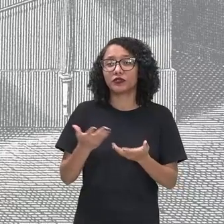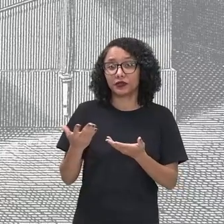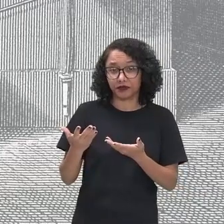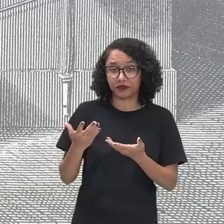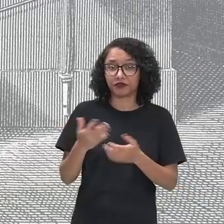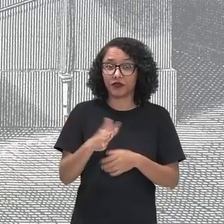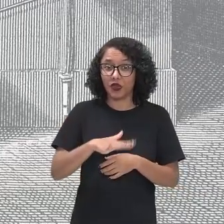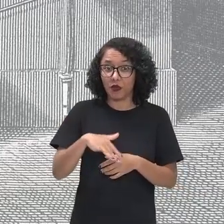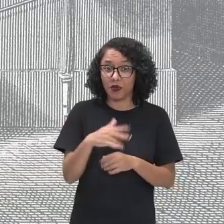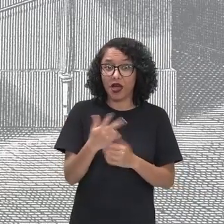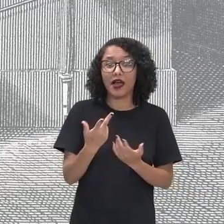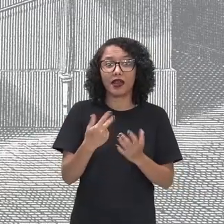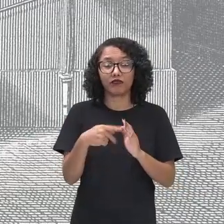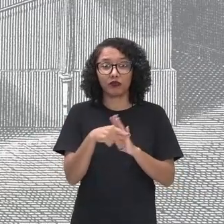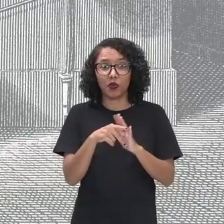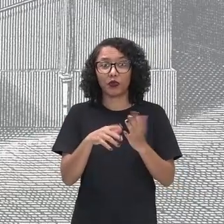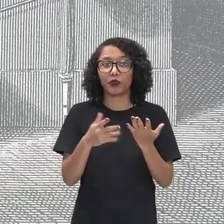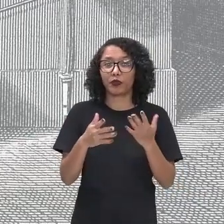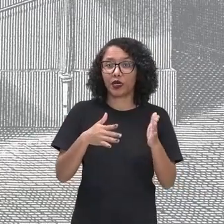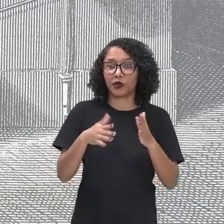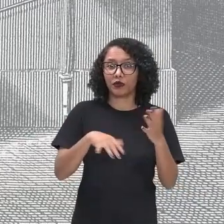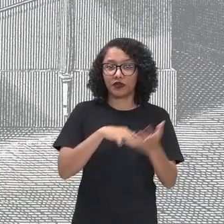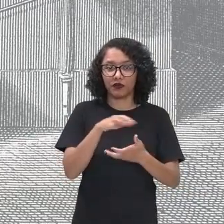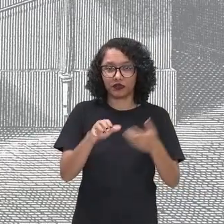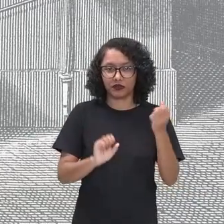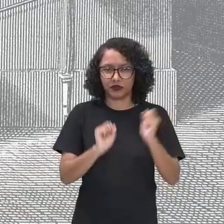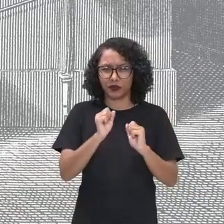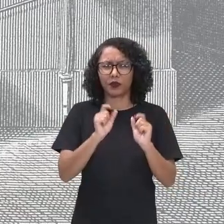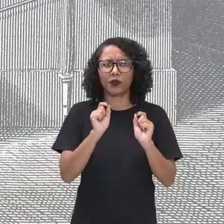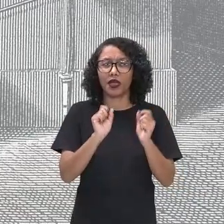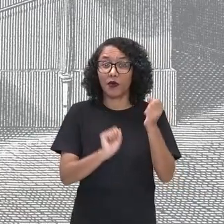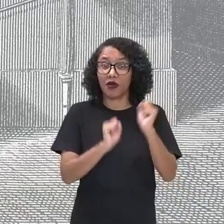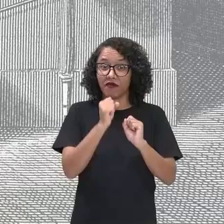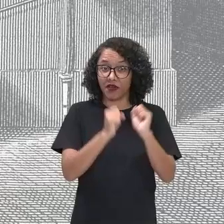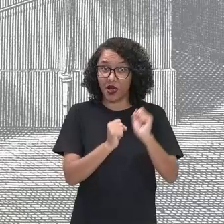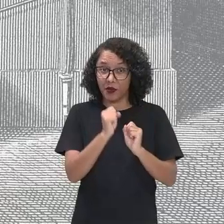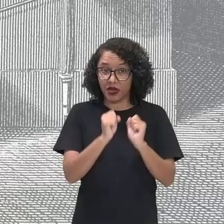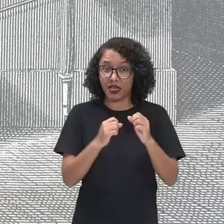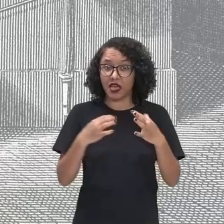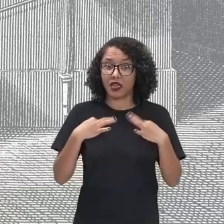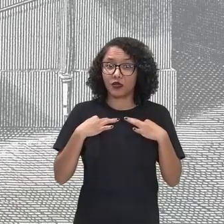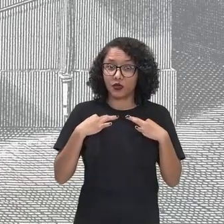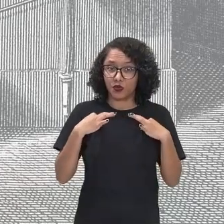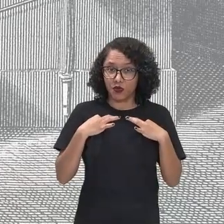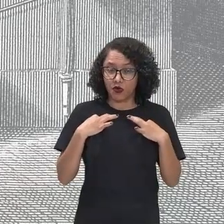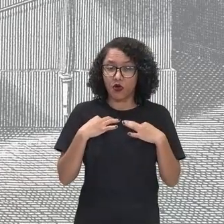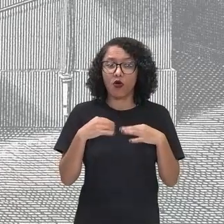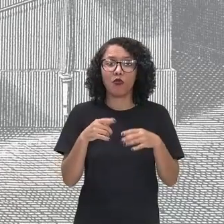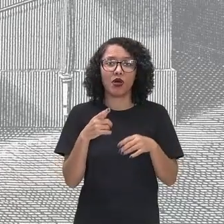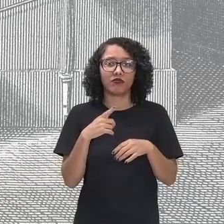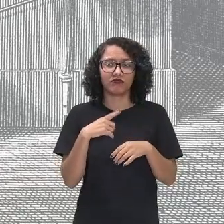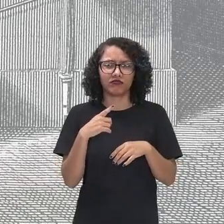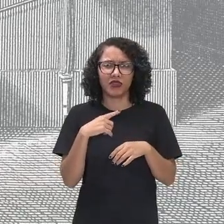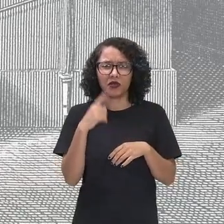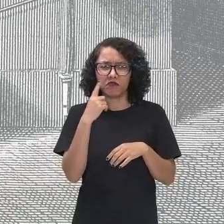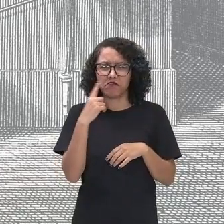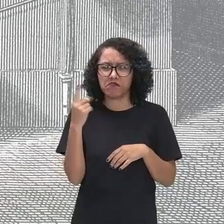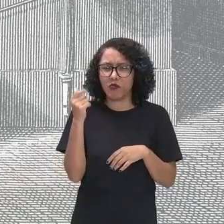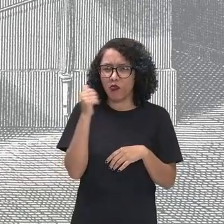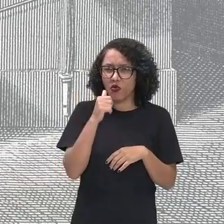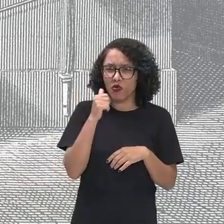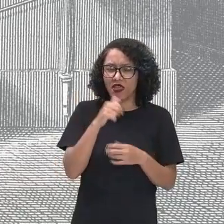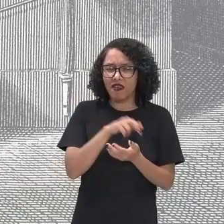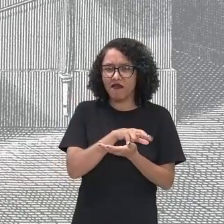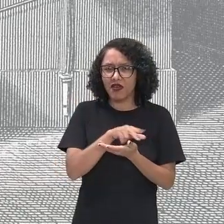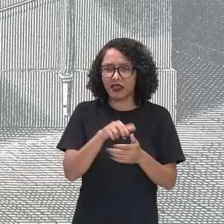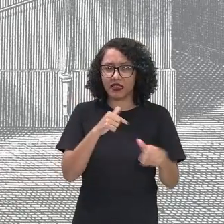Industrial. Estamos aqui numa fábrica têxtil, diante de várias mulheres trabalhando ao redor de